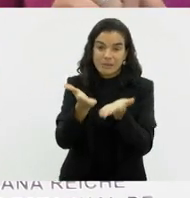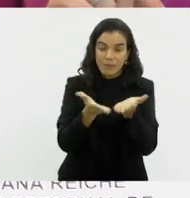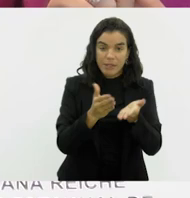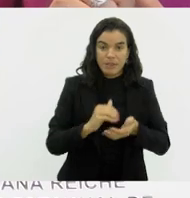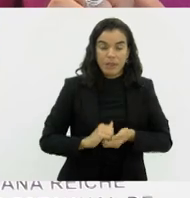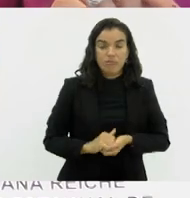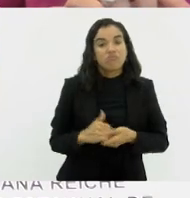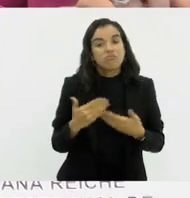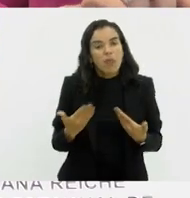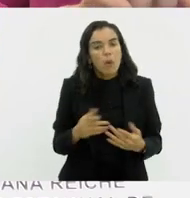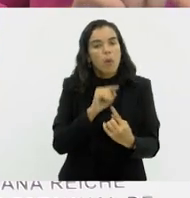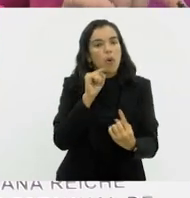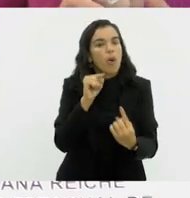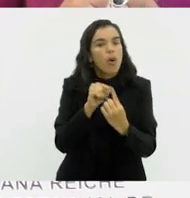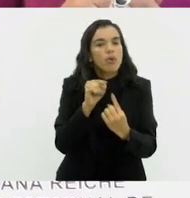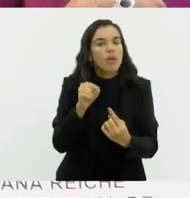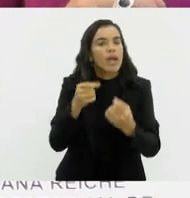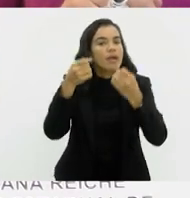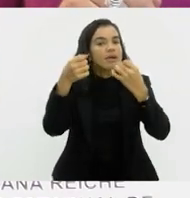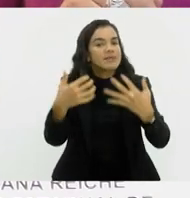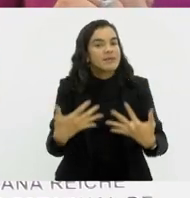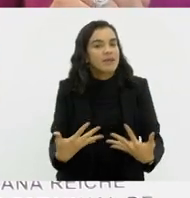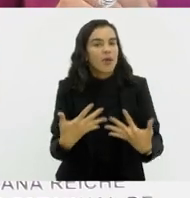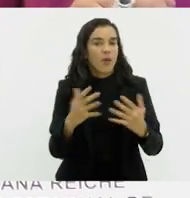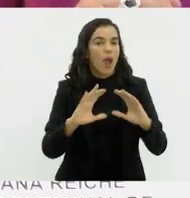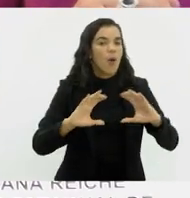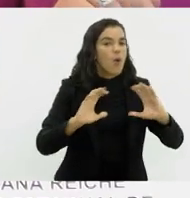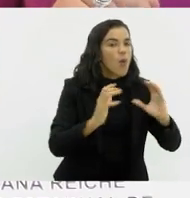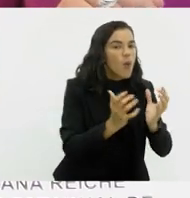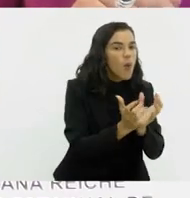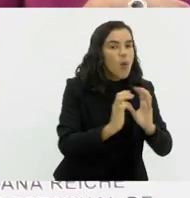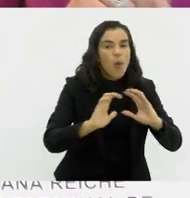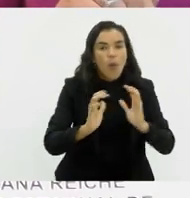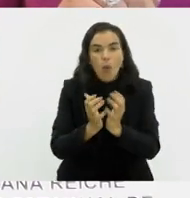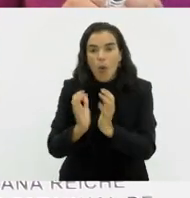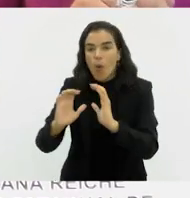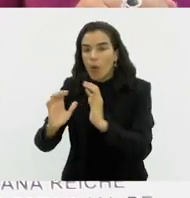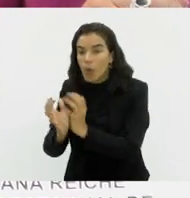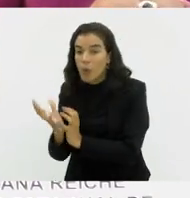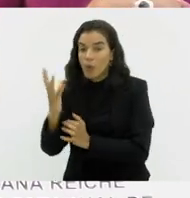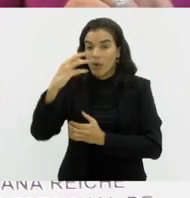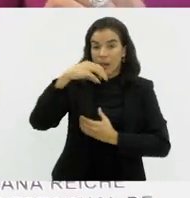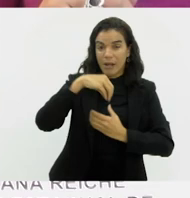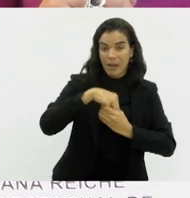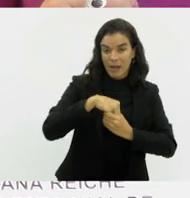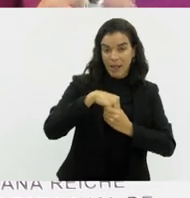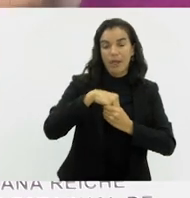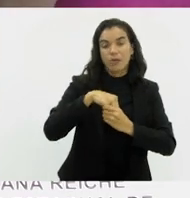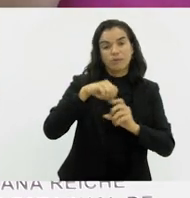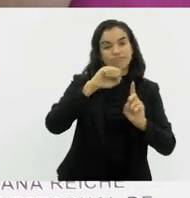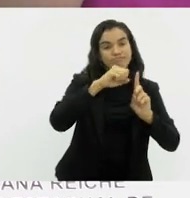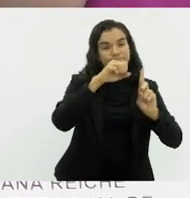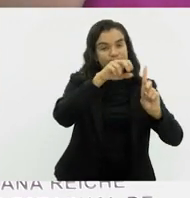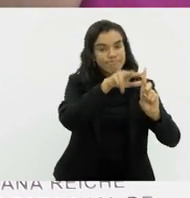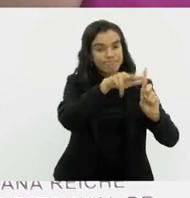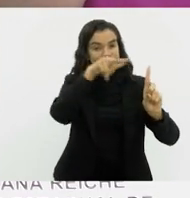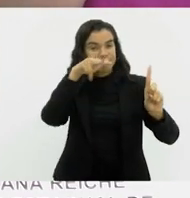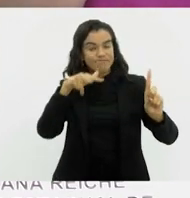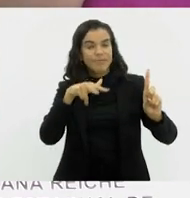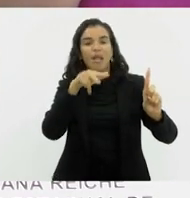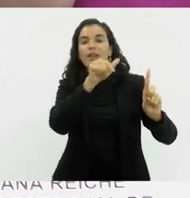primeiramente, o objetivo era se definir qual era o grupo que estaria sendo contemplado dentro dessa perspectiva